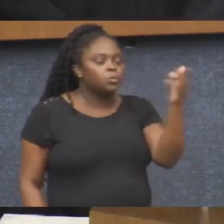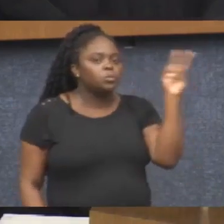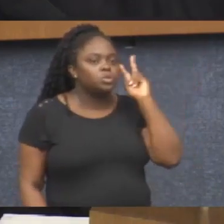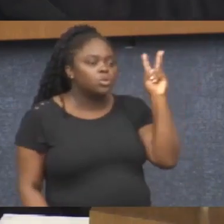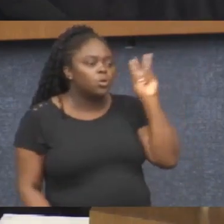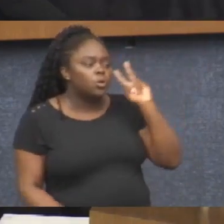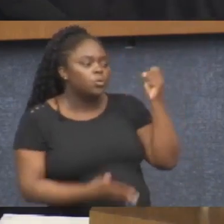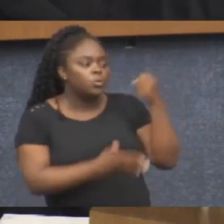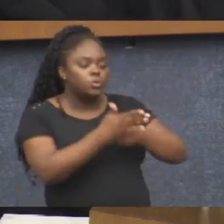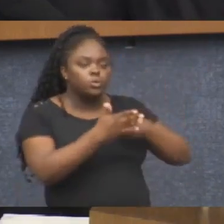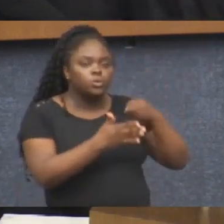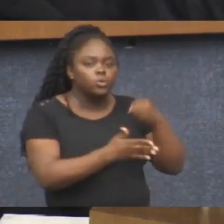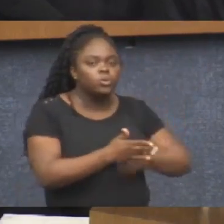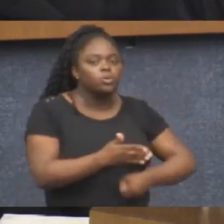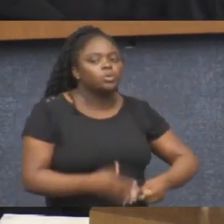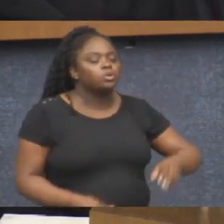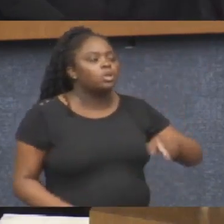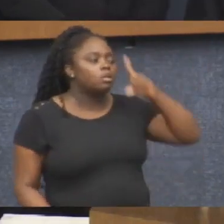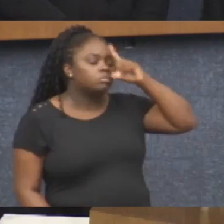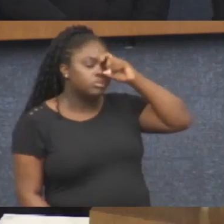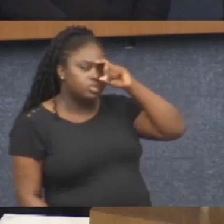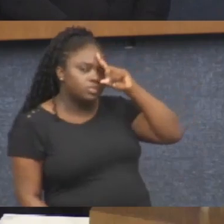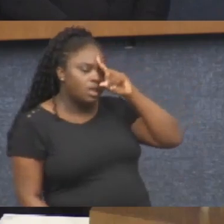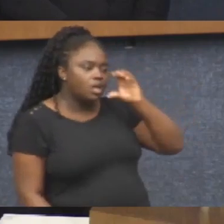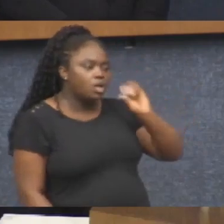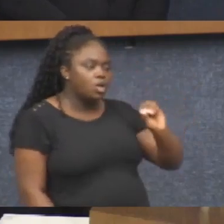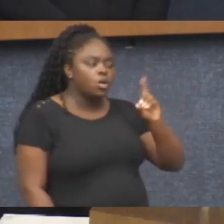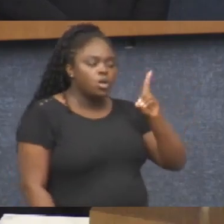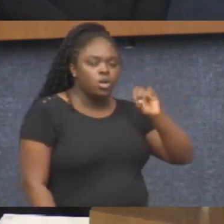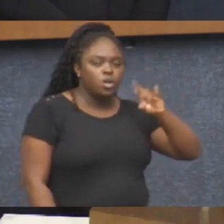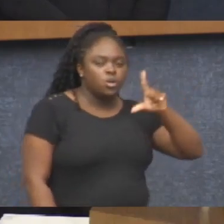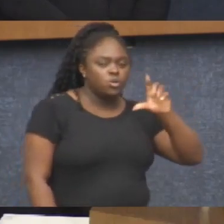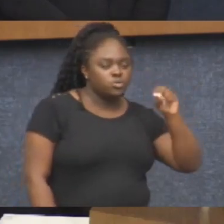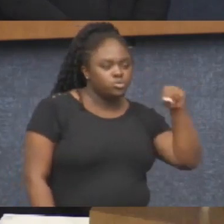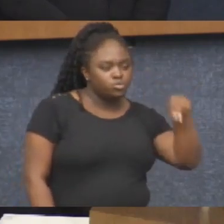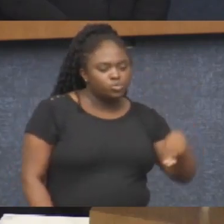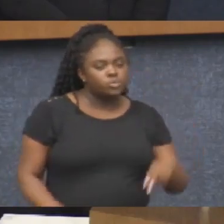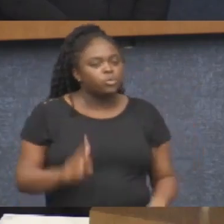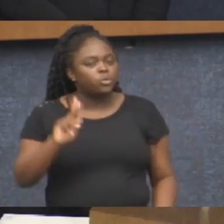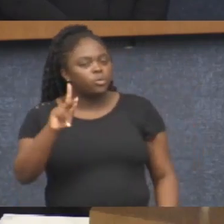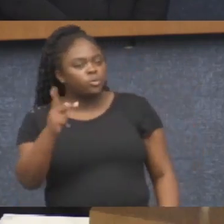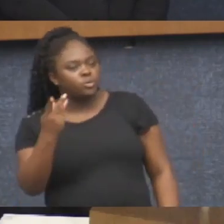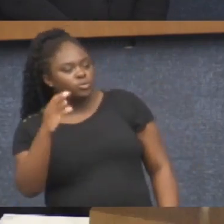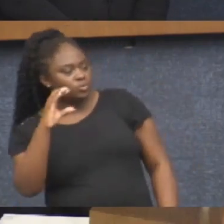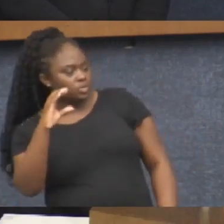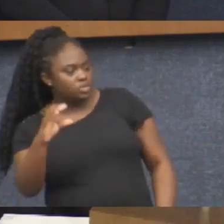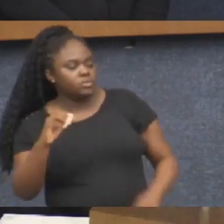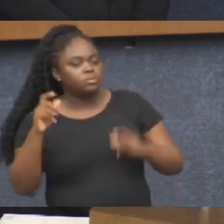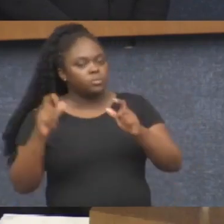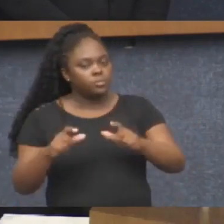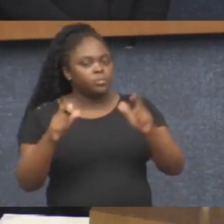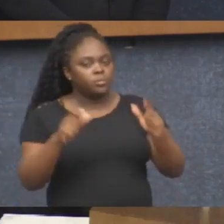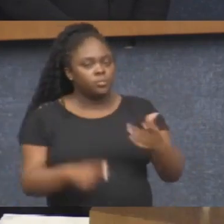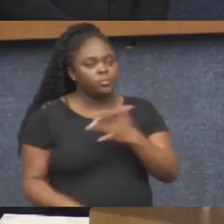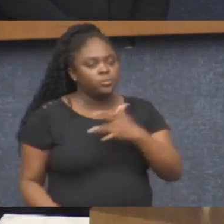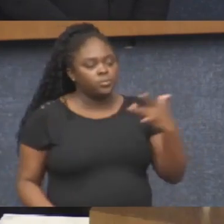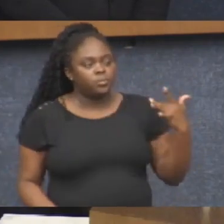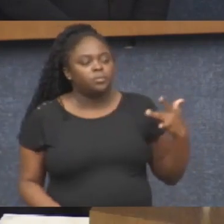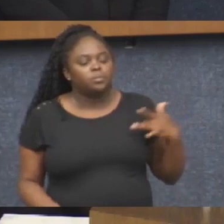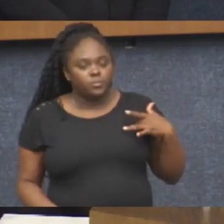de batalha no Odilon, na UHC, da Faculdade de Medicina, na construção, nos centros de saúde,